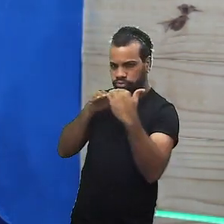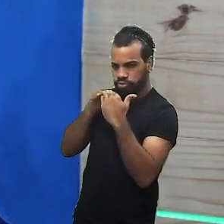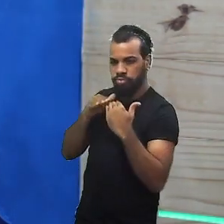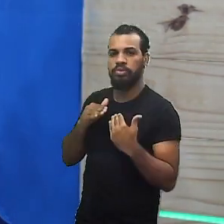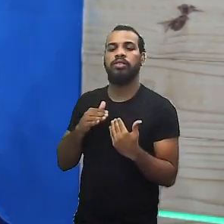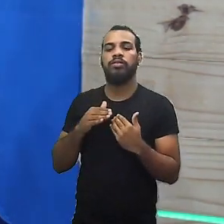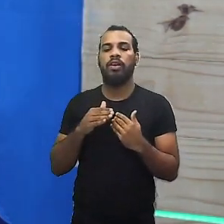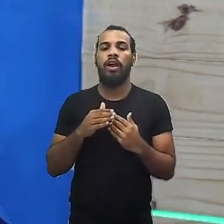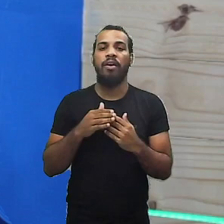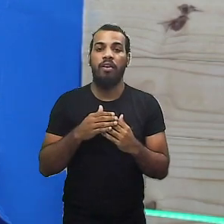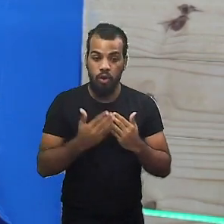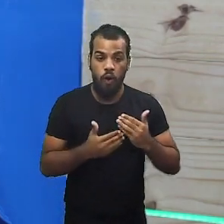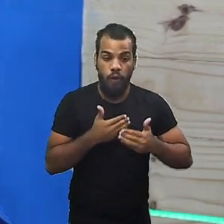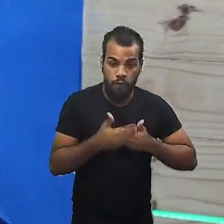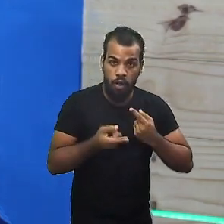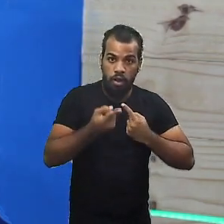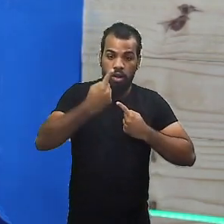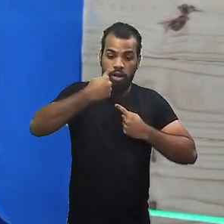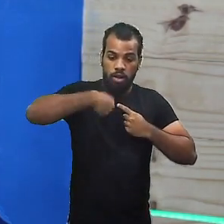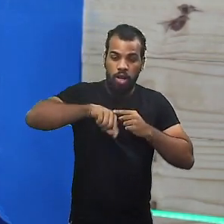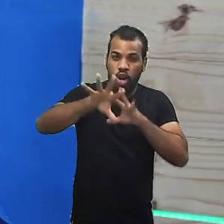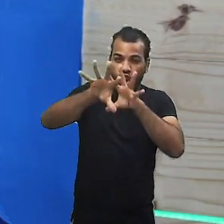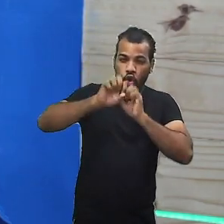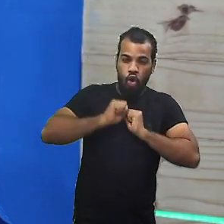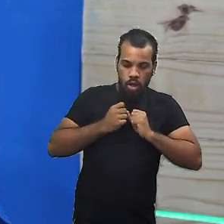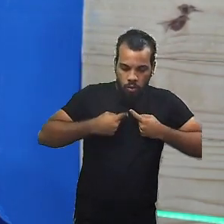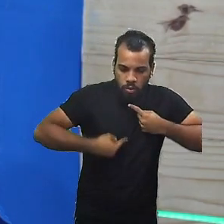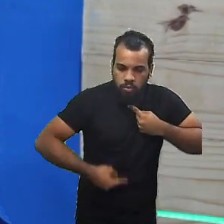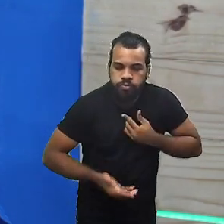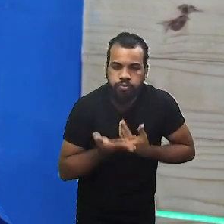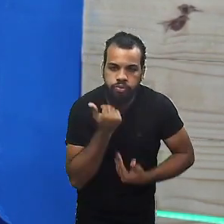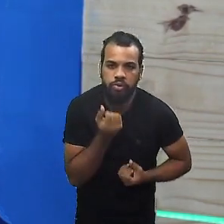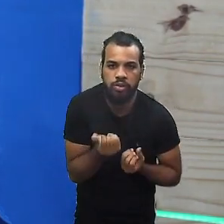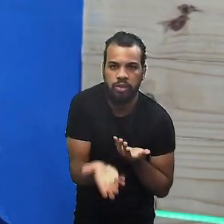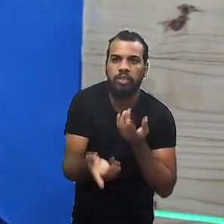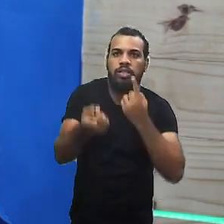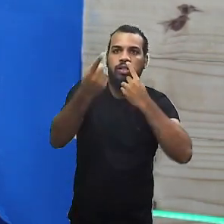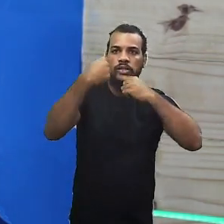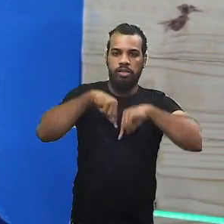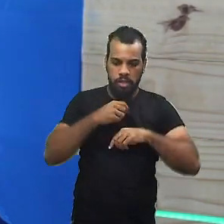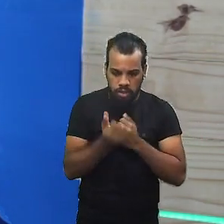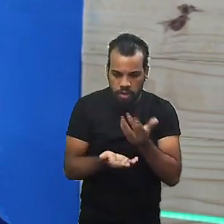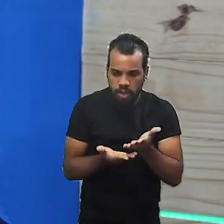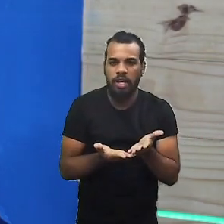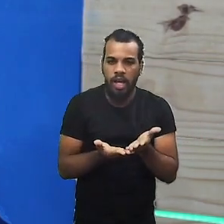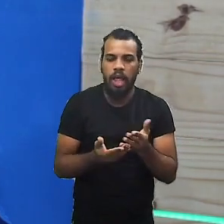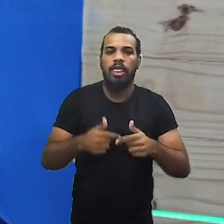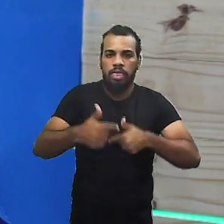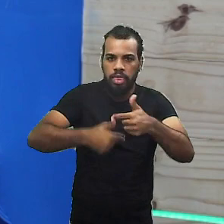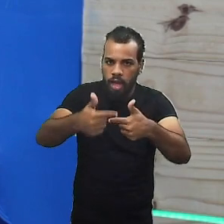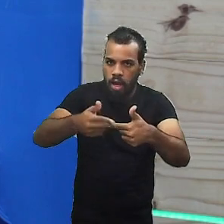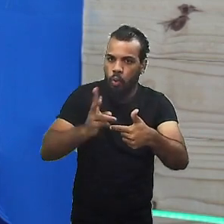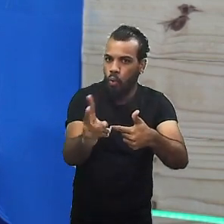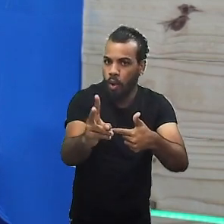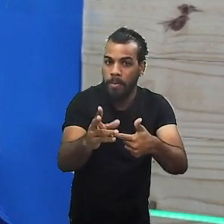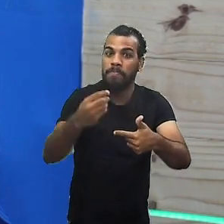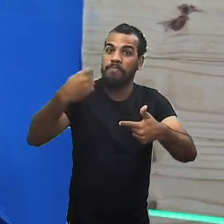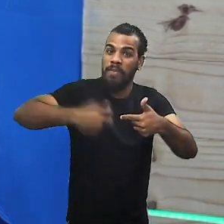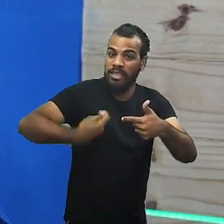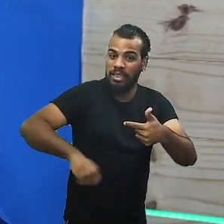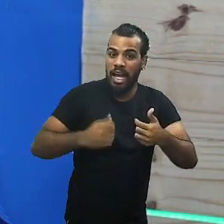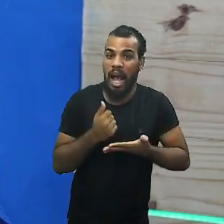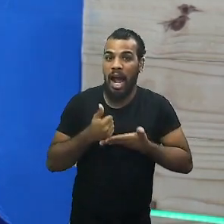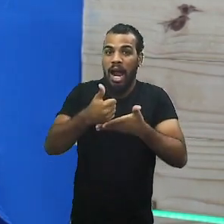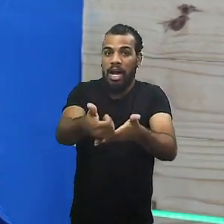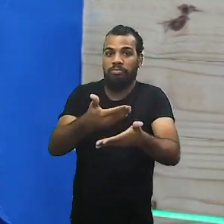a fotossíntese começasse a acontecer, eu também tinha que dar as condições ideais para ela acontecer. Entendeu? Então,